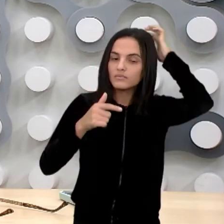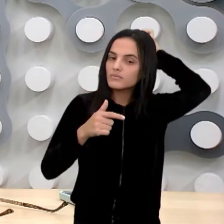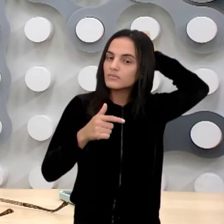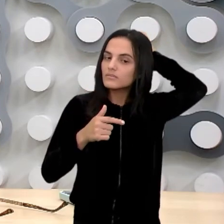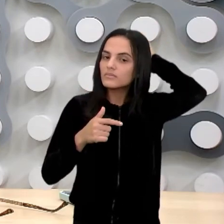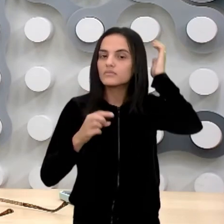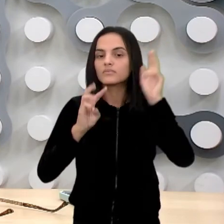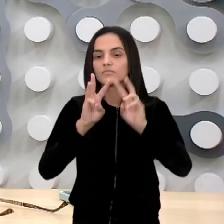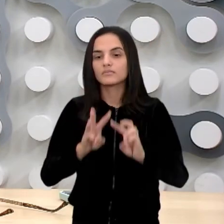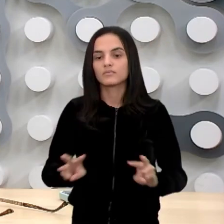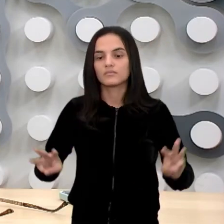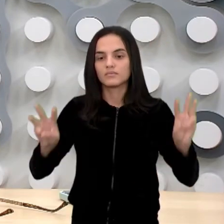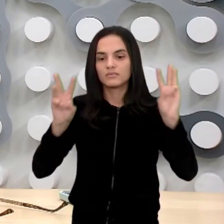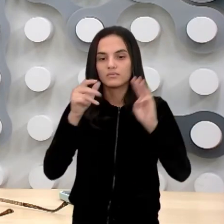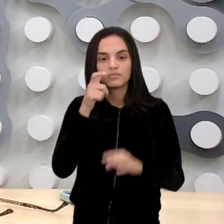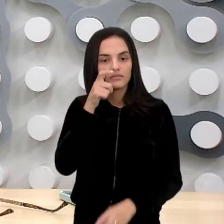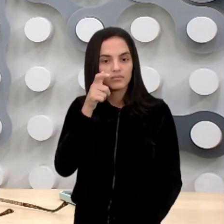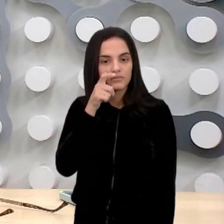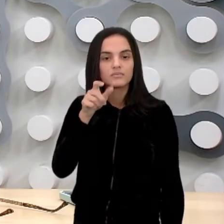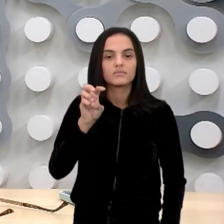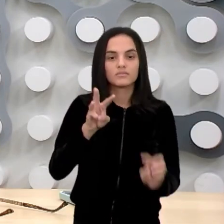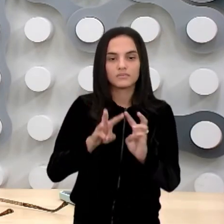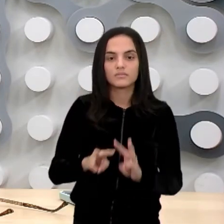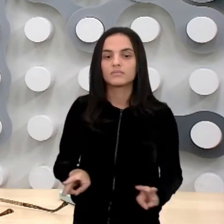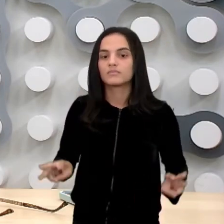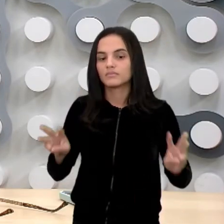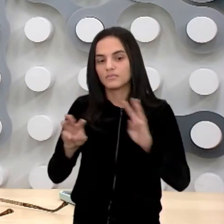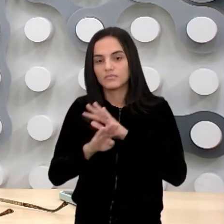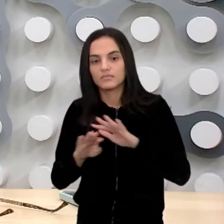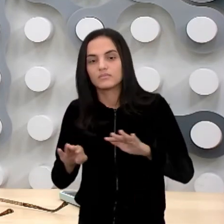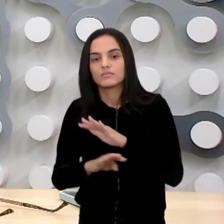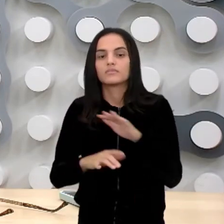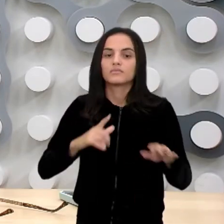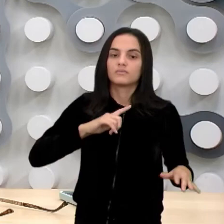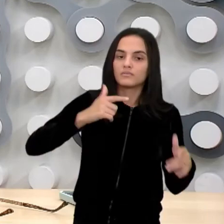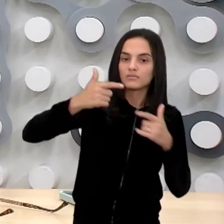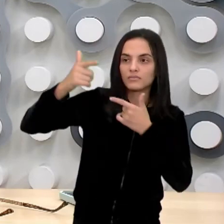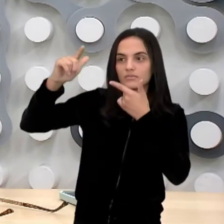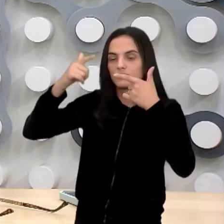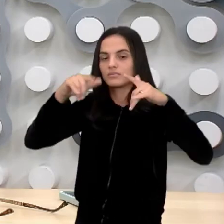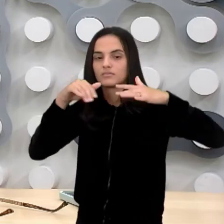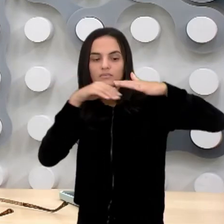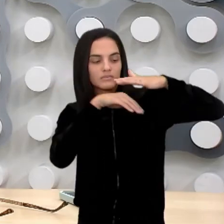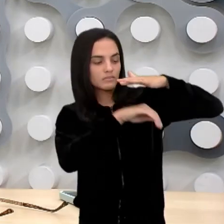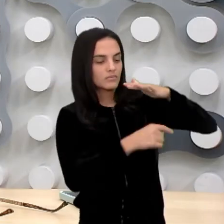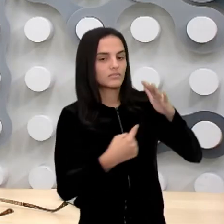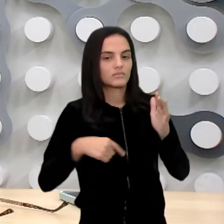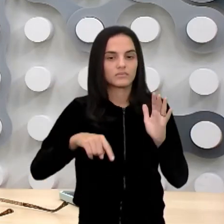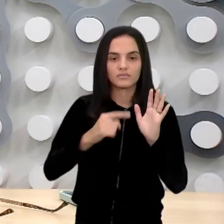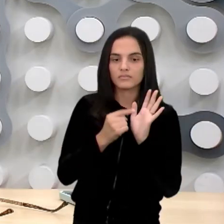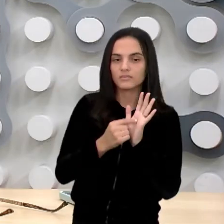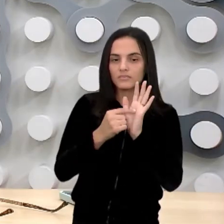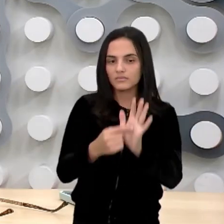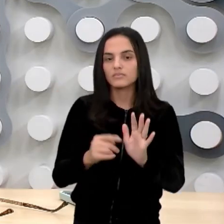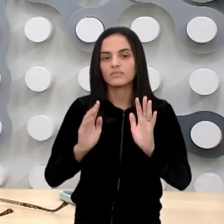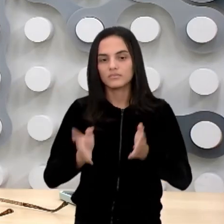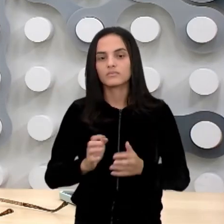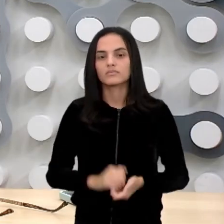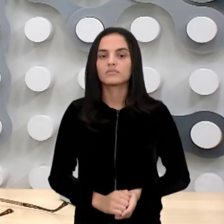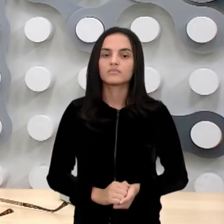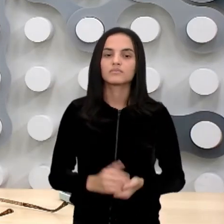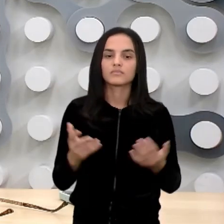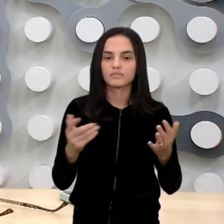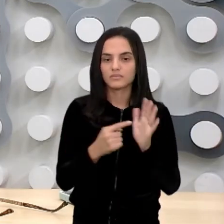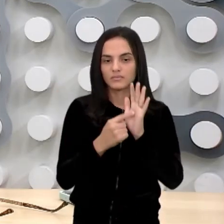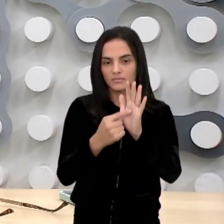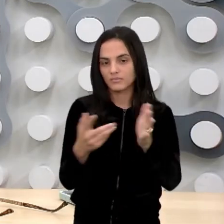nesse site, né? Então é interessante, esse site não tem só esses lá, tem outros dados aí que a gente apresentou anteriormente, por isso que eu não estou apresentando hoje, eu